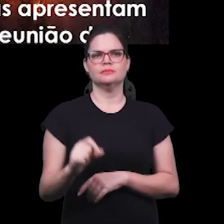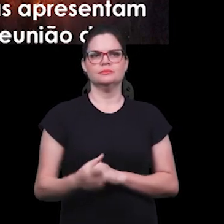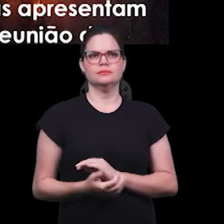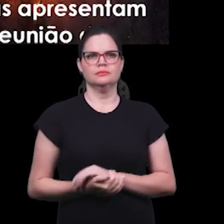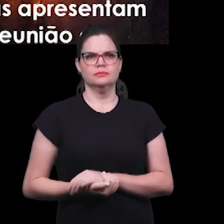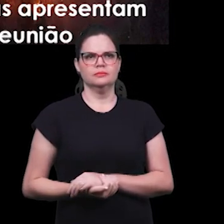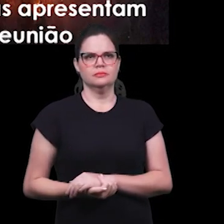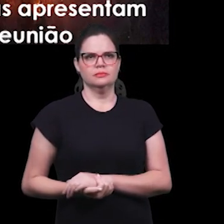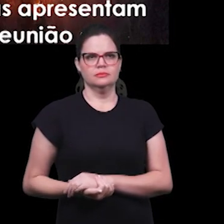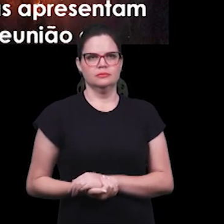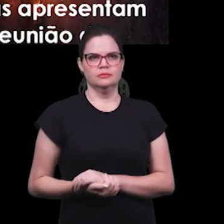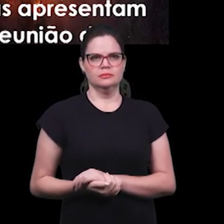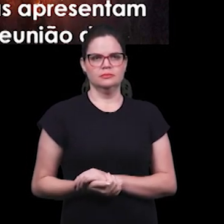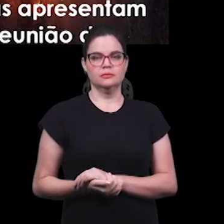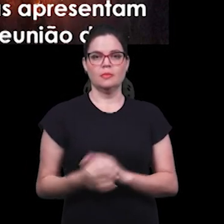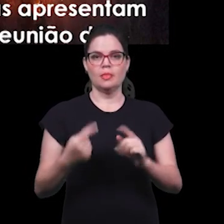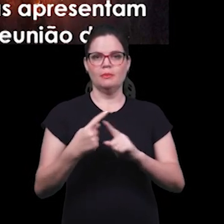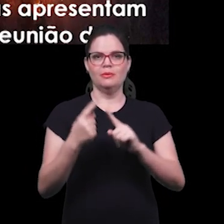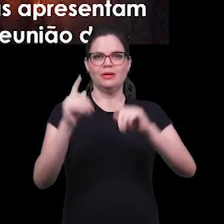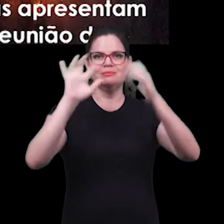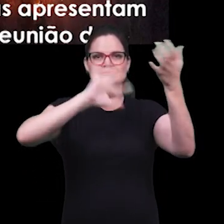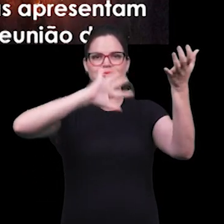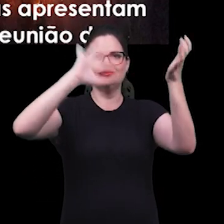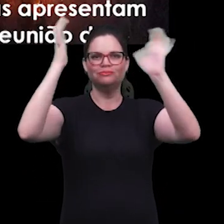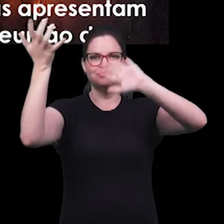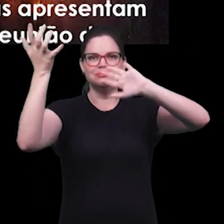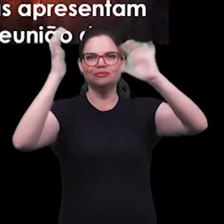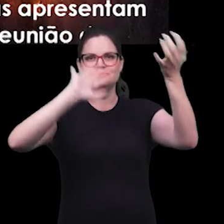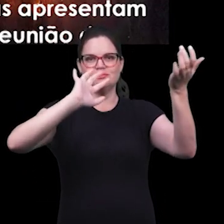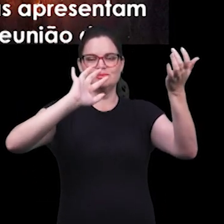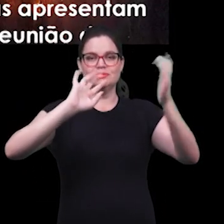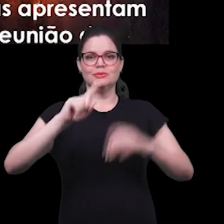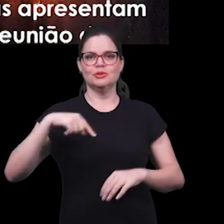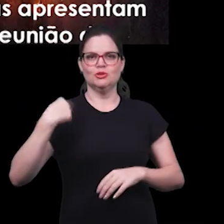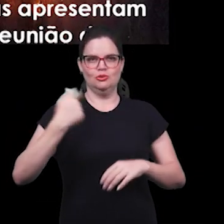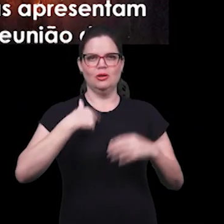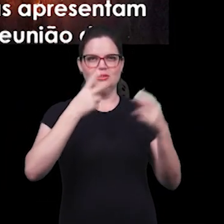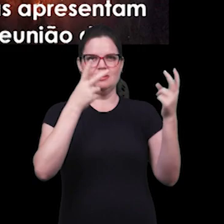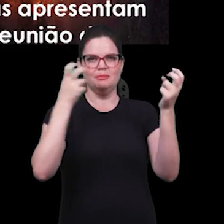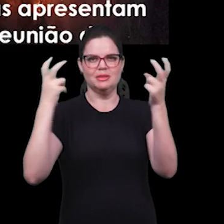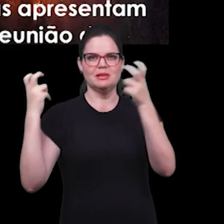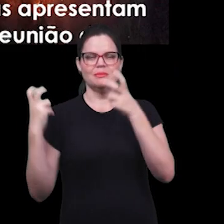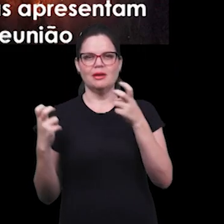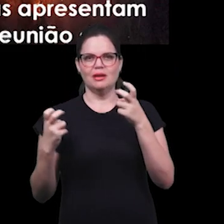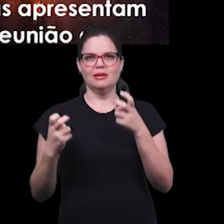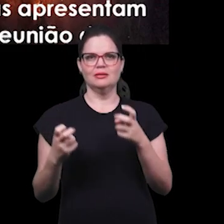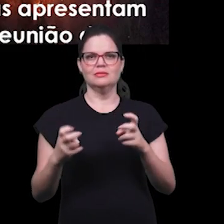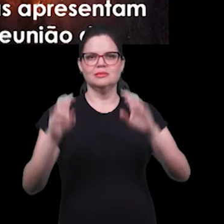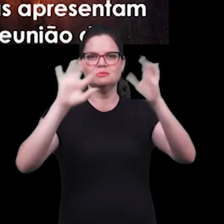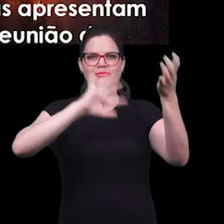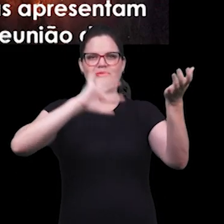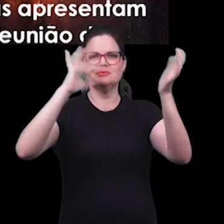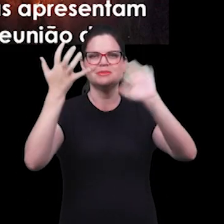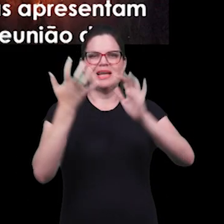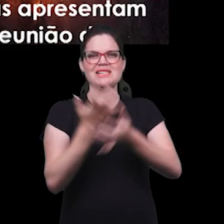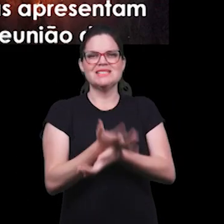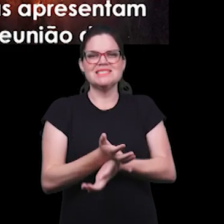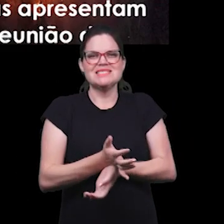que o clima como um todo, e todos nós estamos percebendo isso, que nós estamos tendo secas